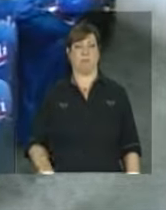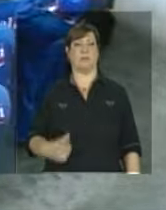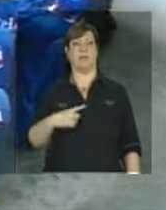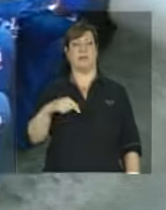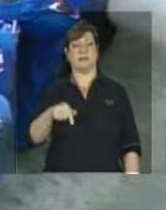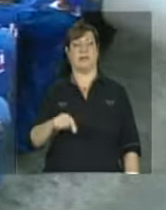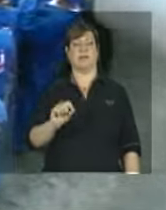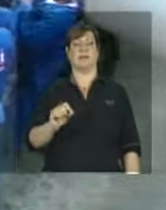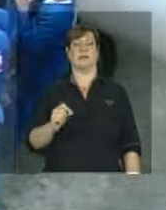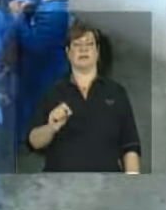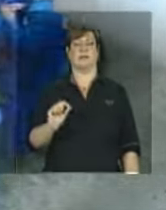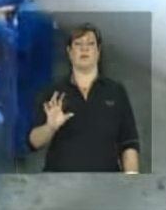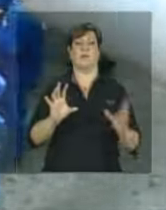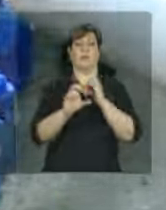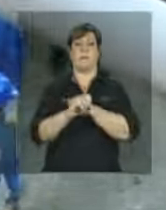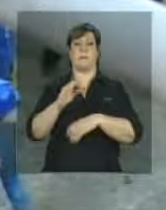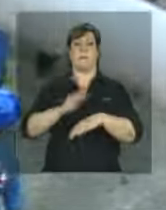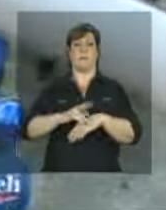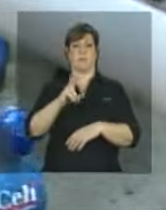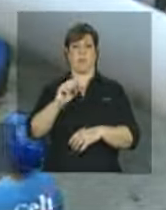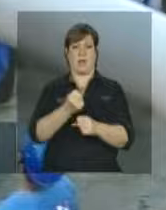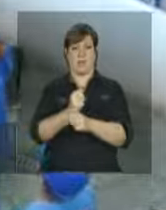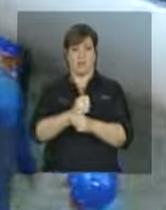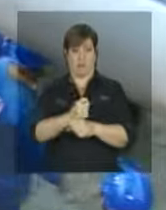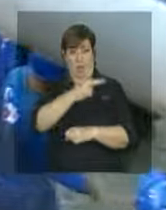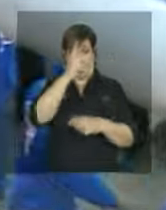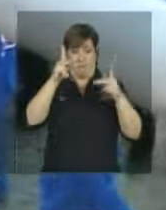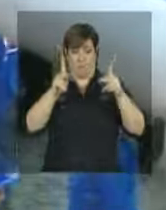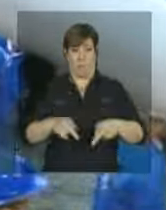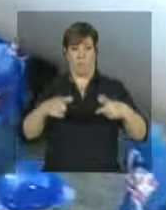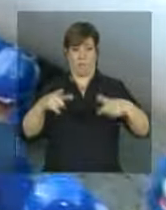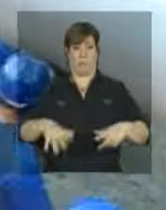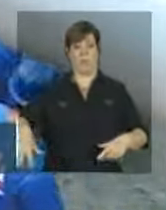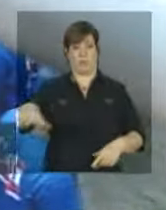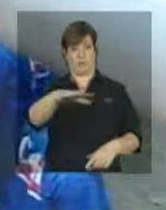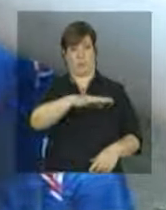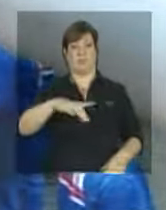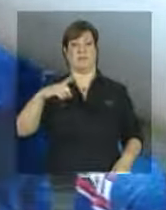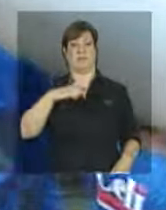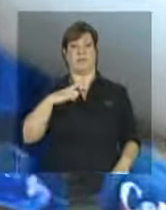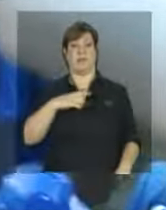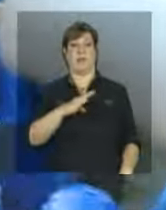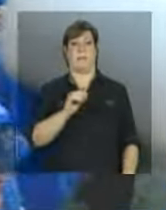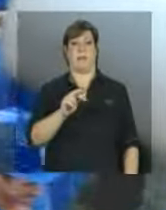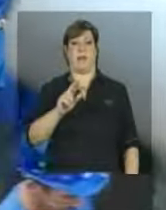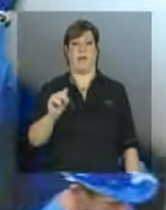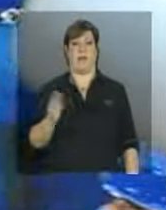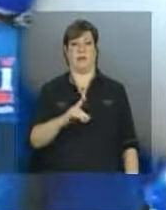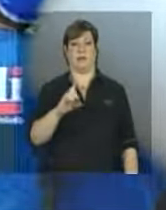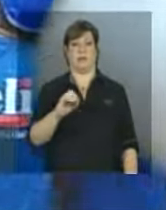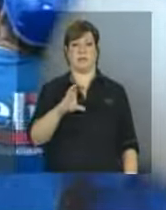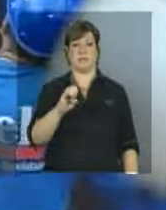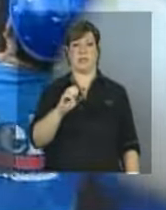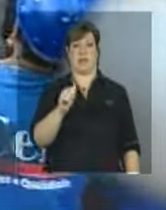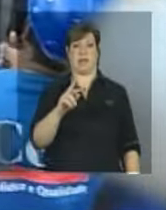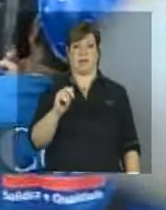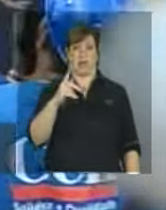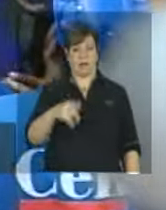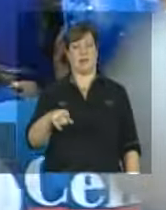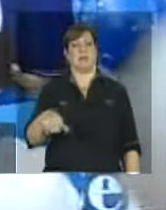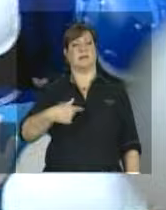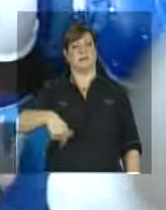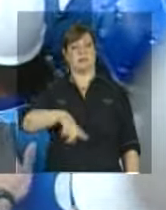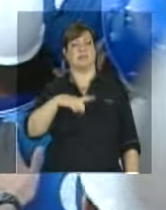Há mais de 50 anos, a população local, que inclui ainda os moradores de Barra do Ceará e de Cristo Redentor,